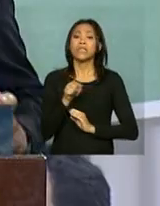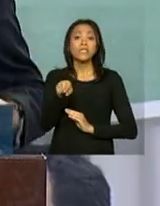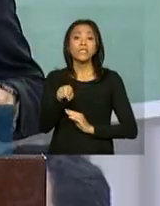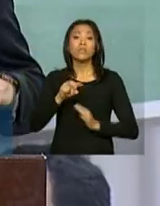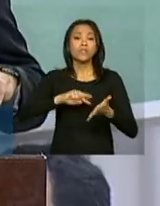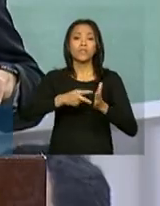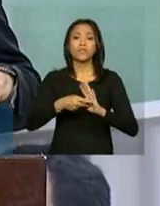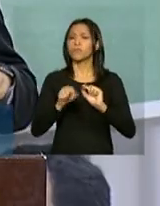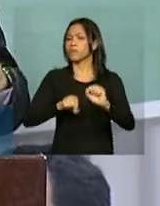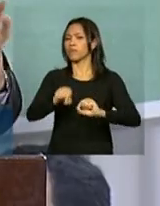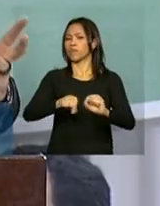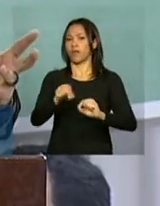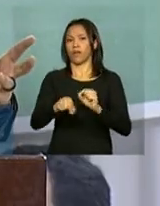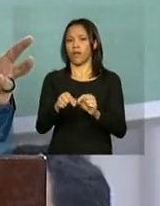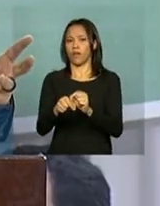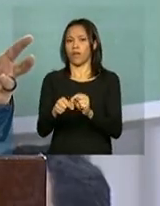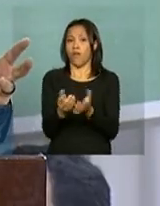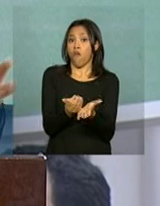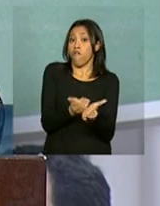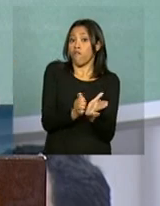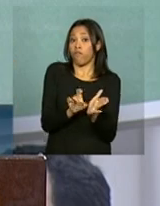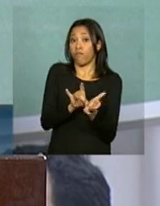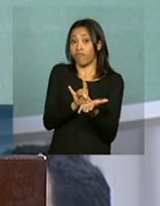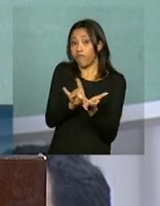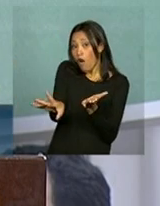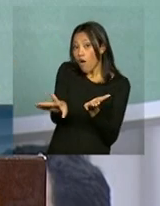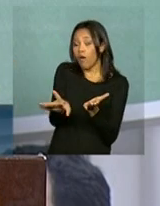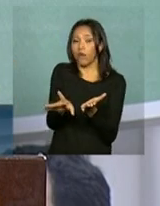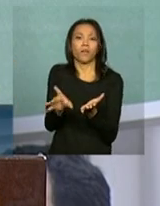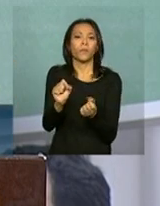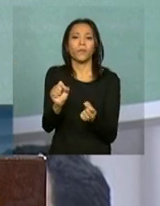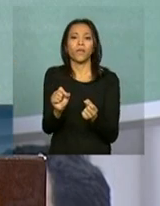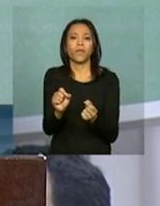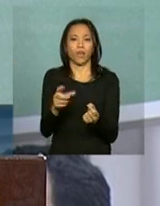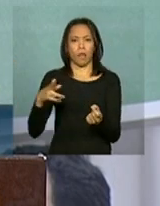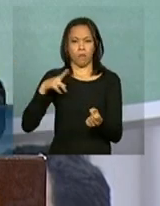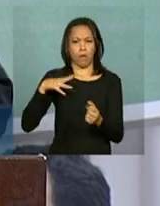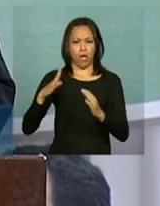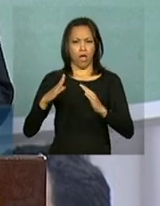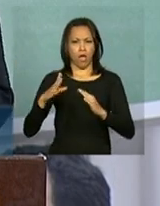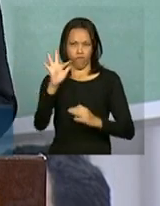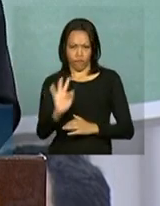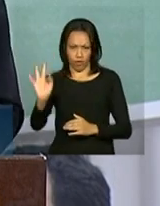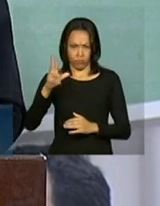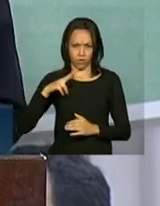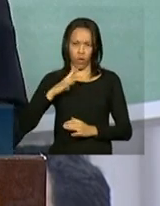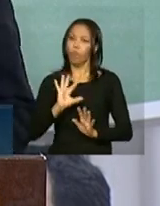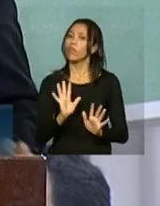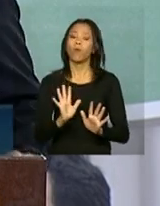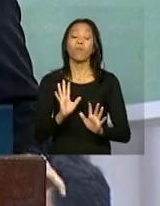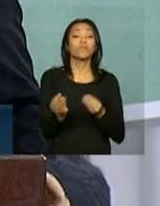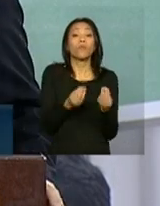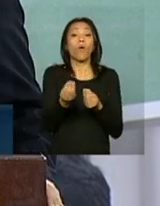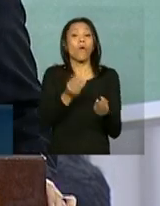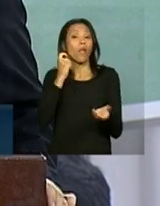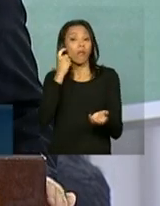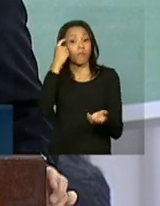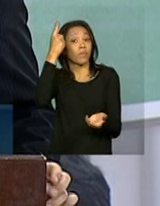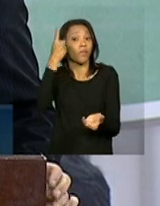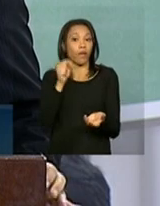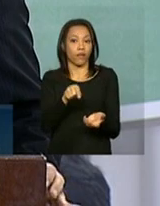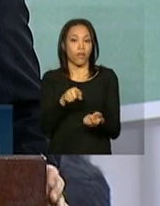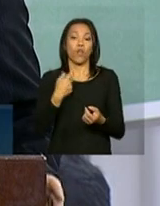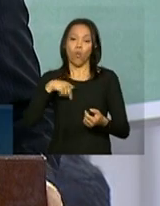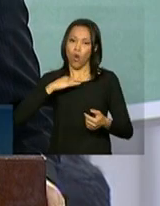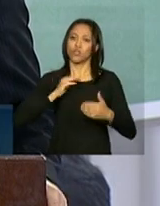significa deixar fora da formação dos médicos a participação do setor privado. Mas qual é a construção? Nós só